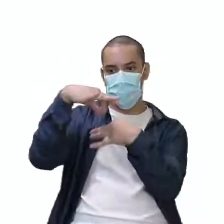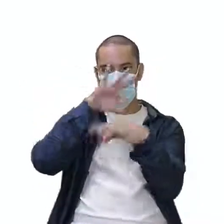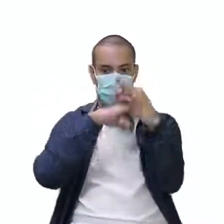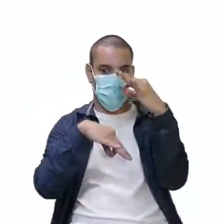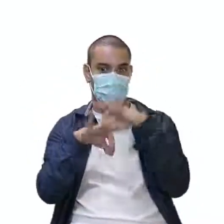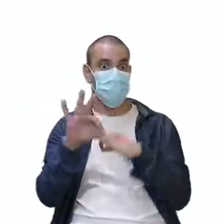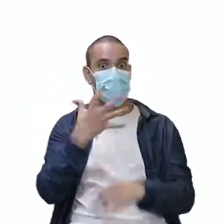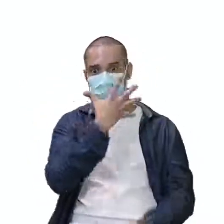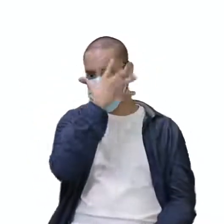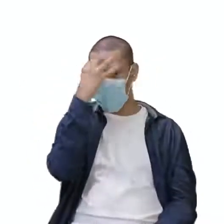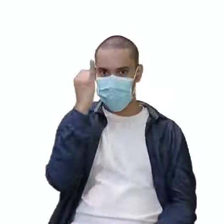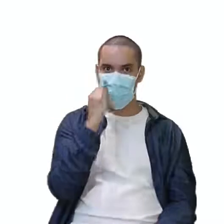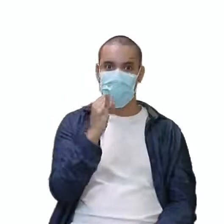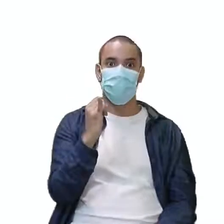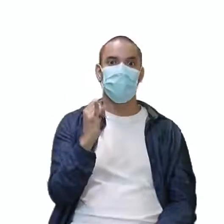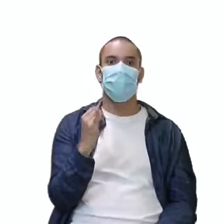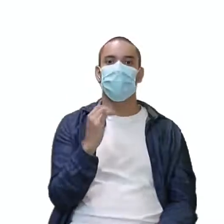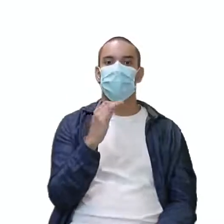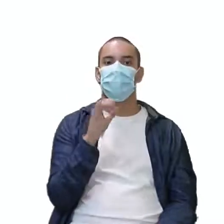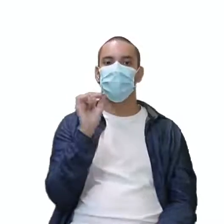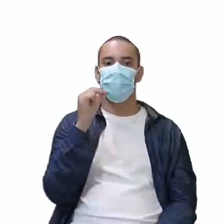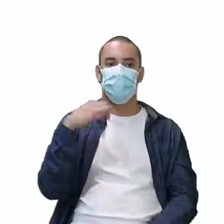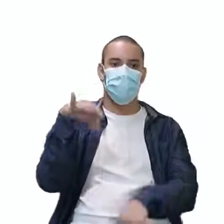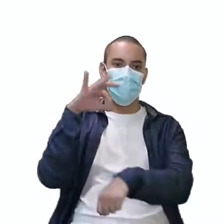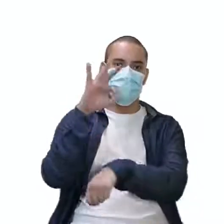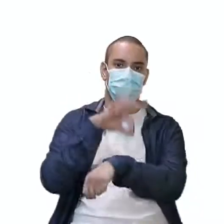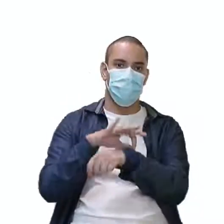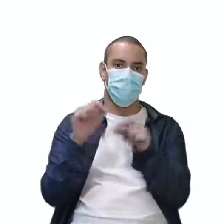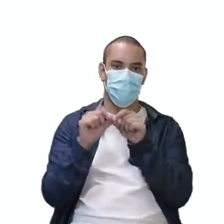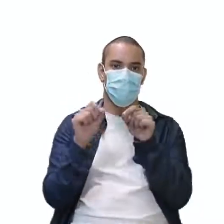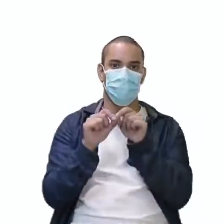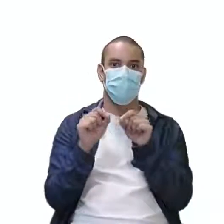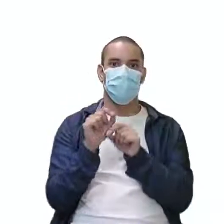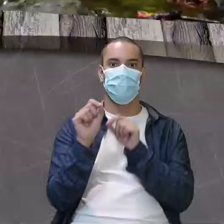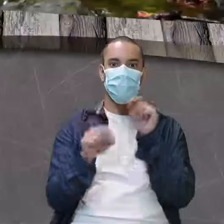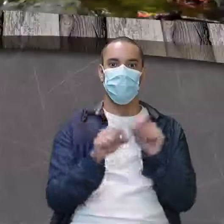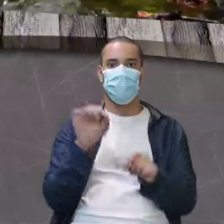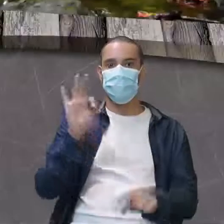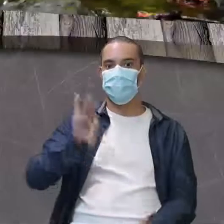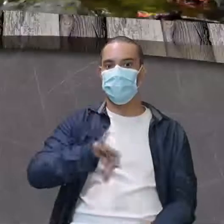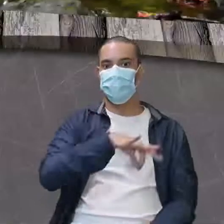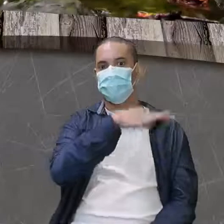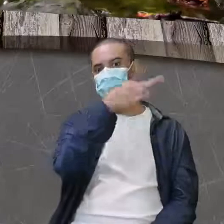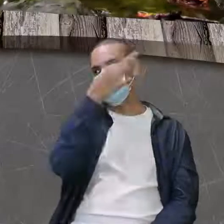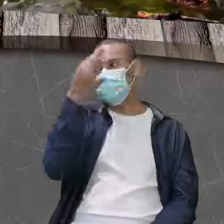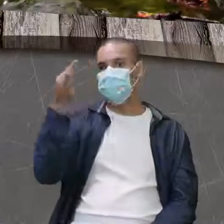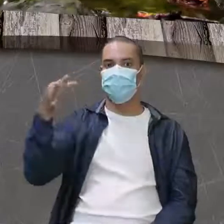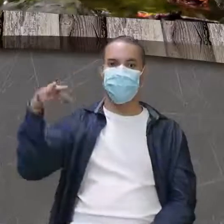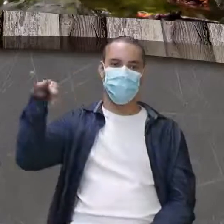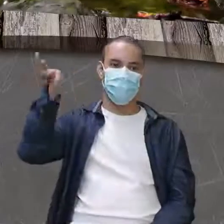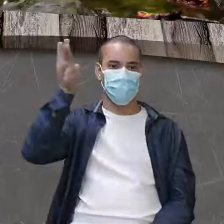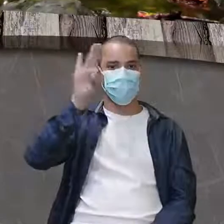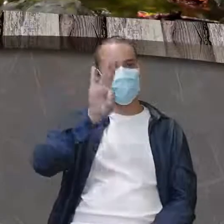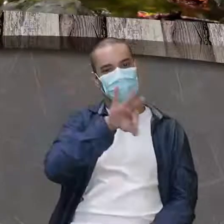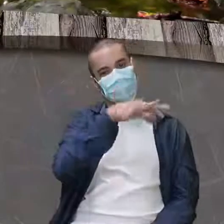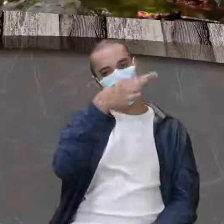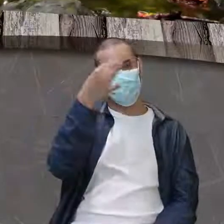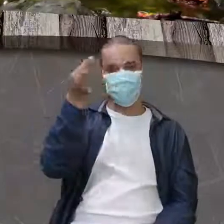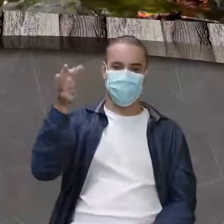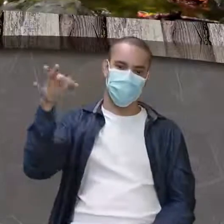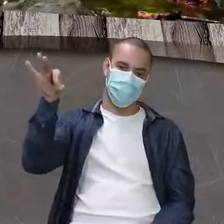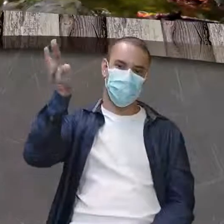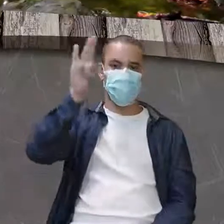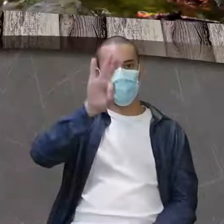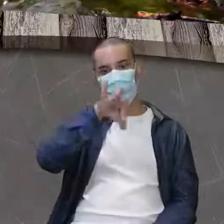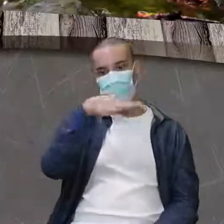gente esqueceu aqui, das abelhinhas, quando elas fazem os voos nupciais, elas dançam, fazem vários movimentos e